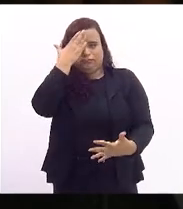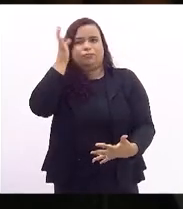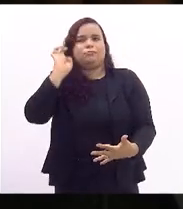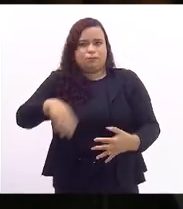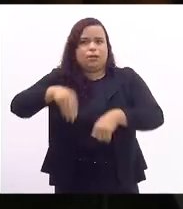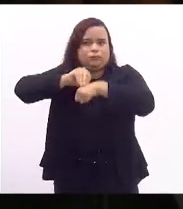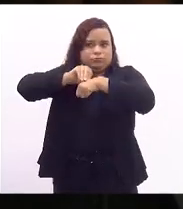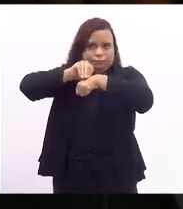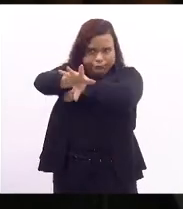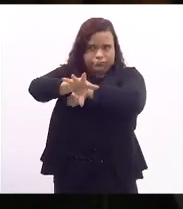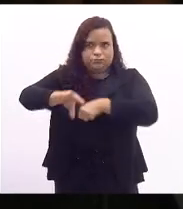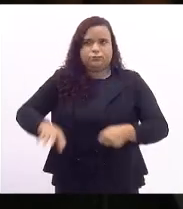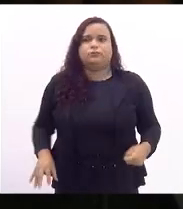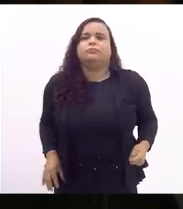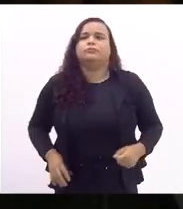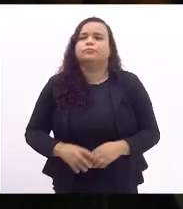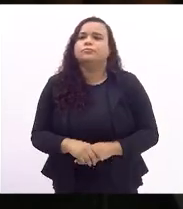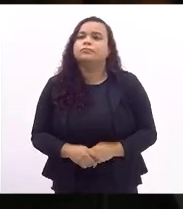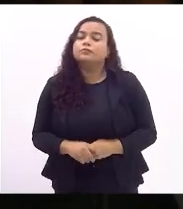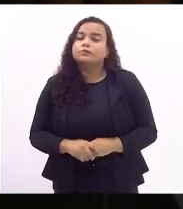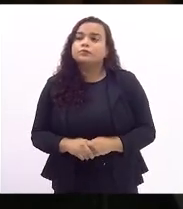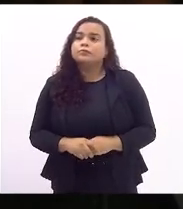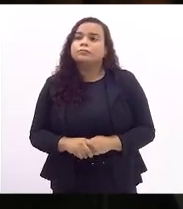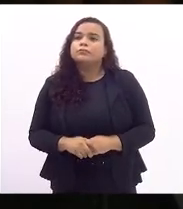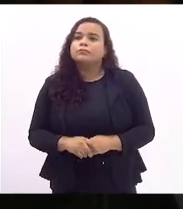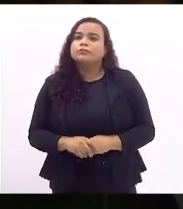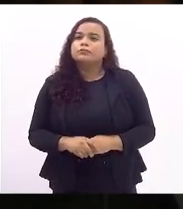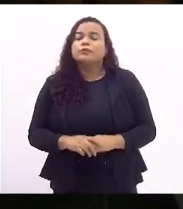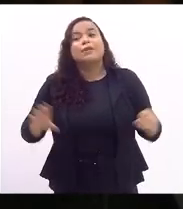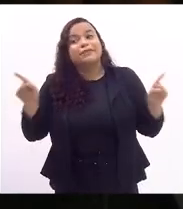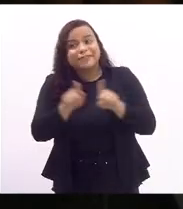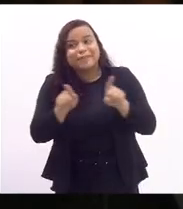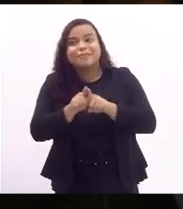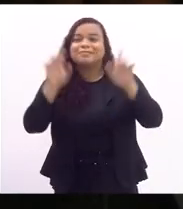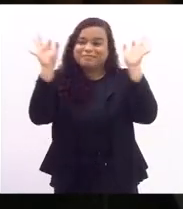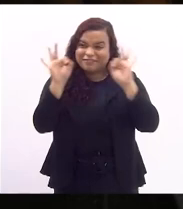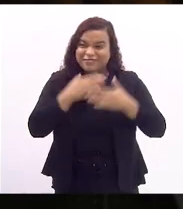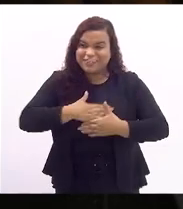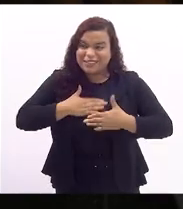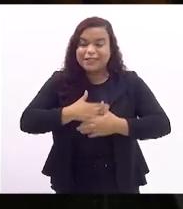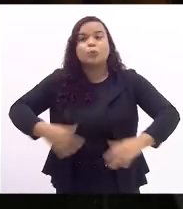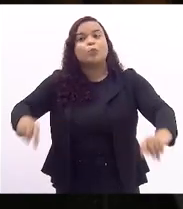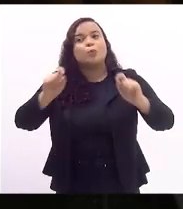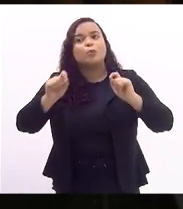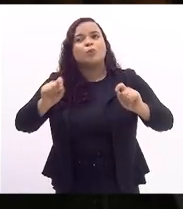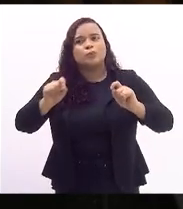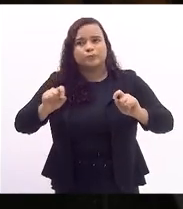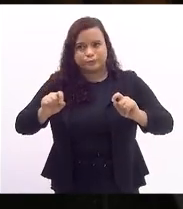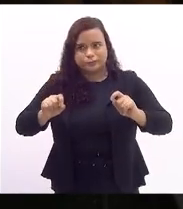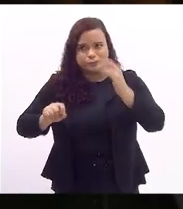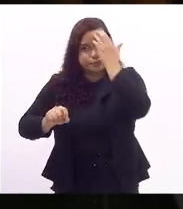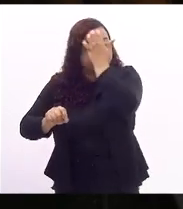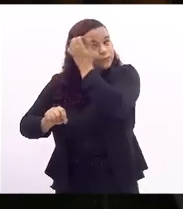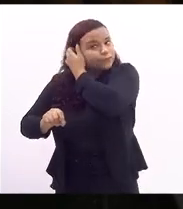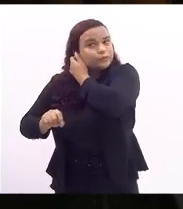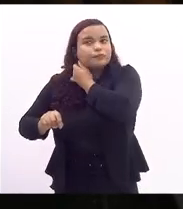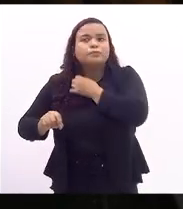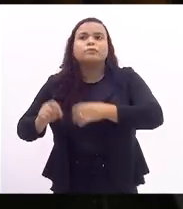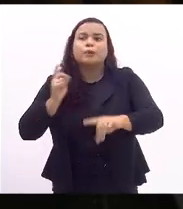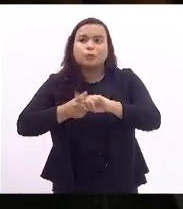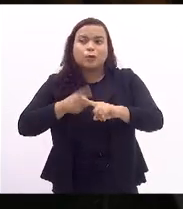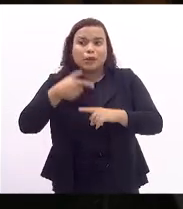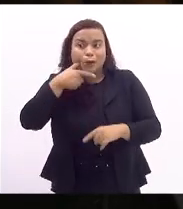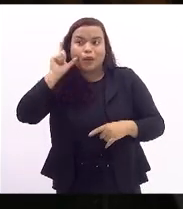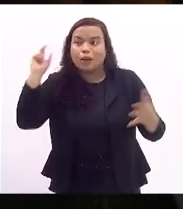O recado que está sendo dado é mas também fico muito feliz É porque